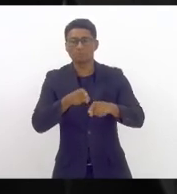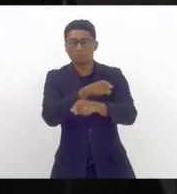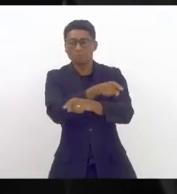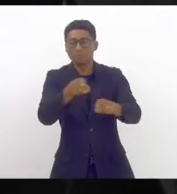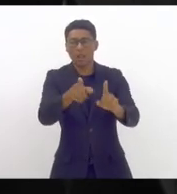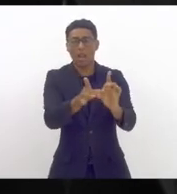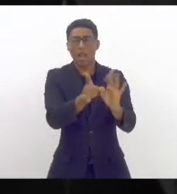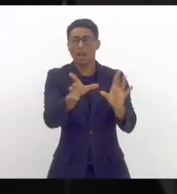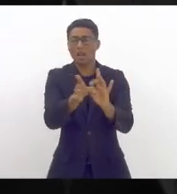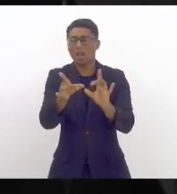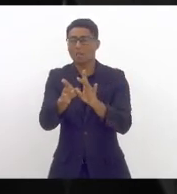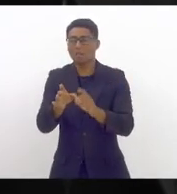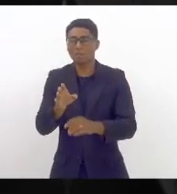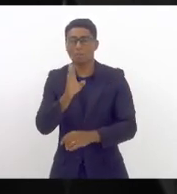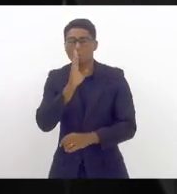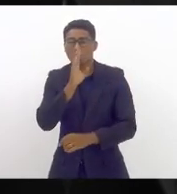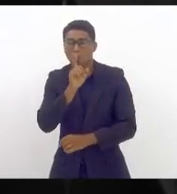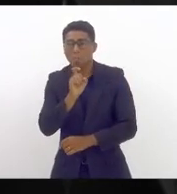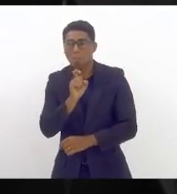liberdade